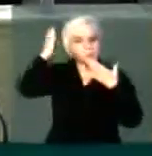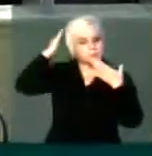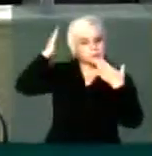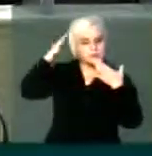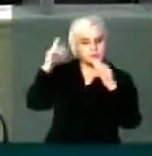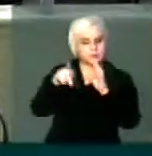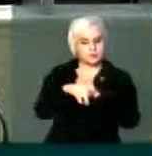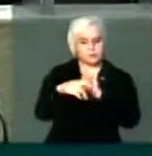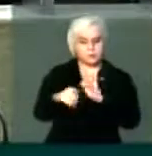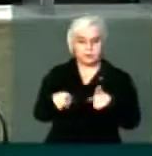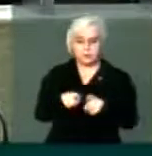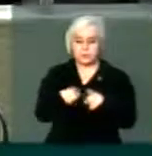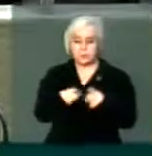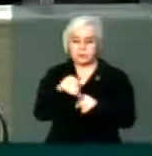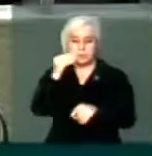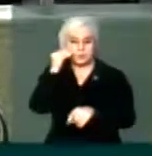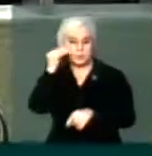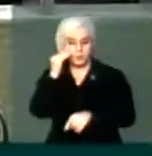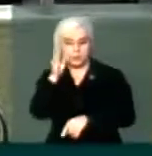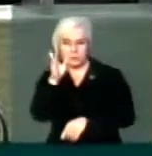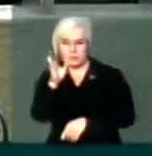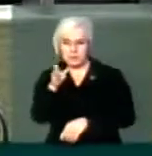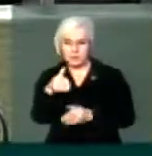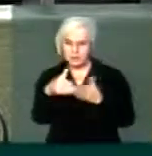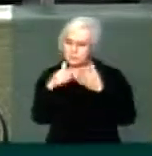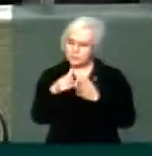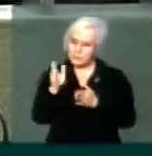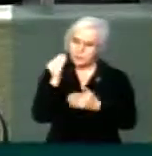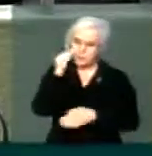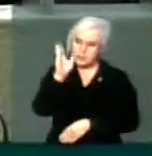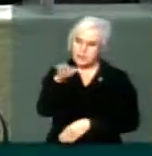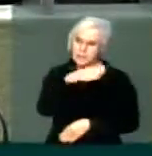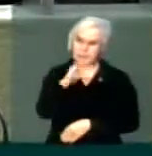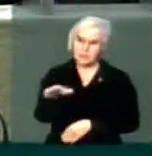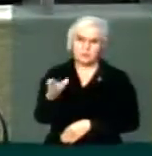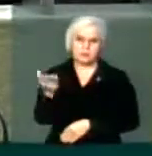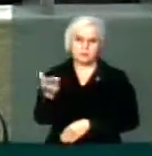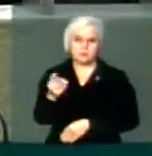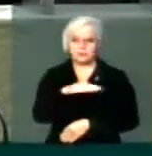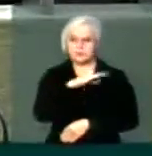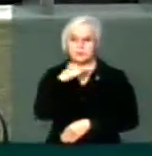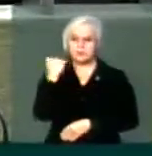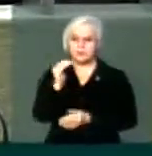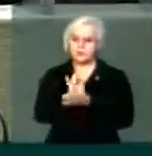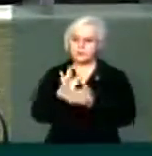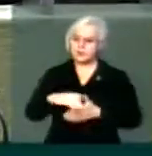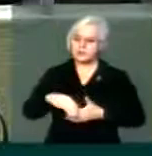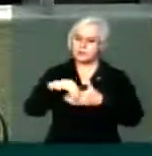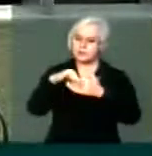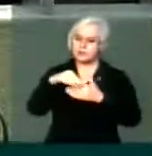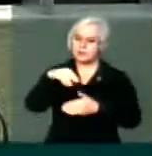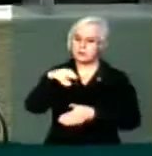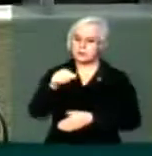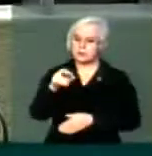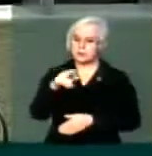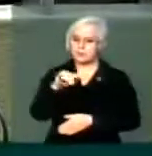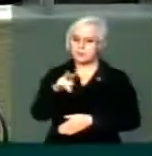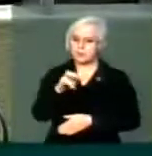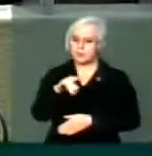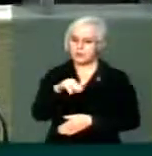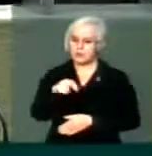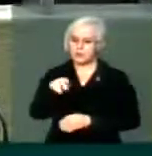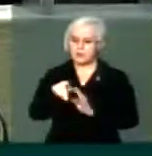Corá, e para impedir, vejam bem, a morte da liderança Caiová Marinalva